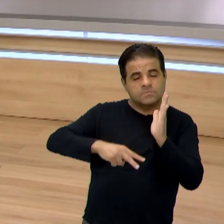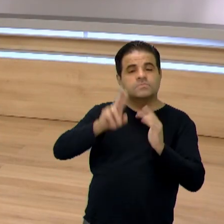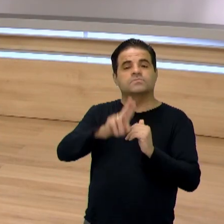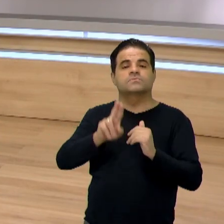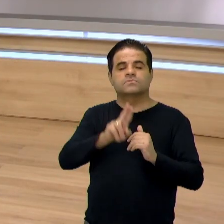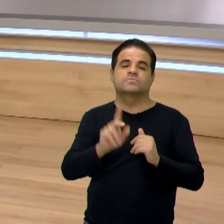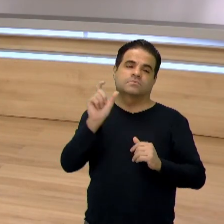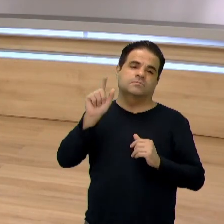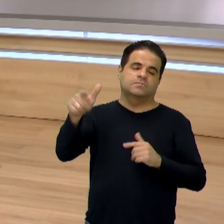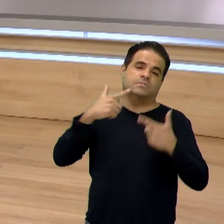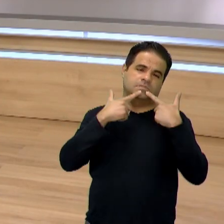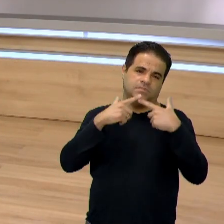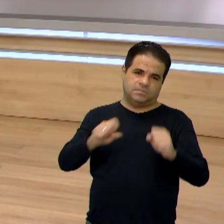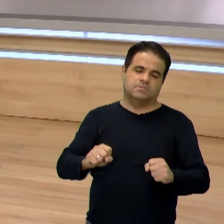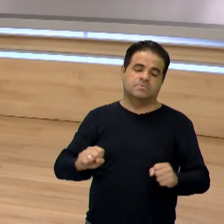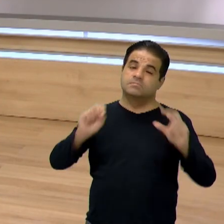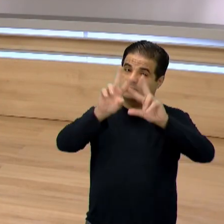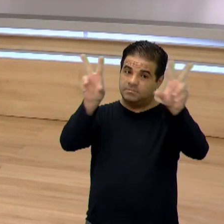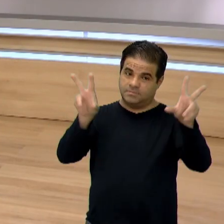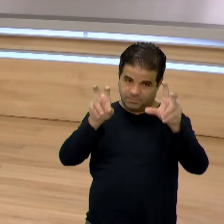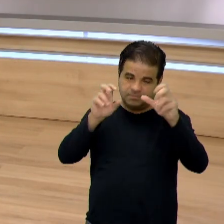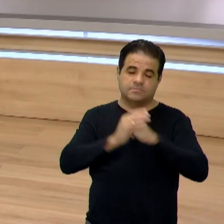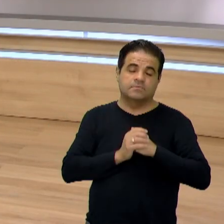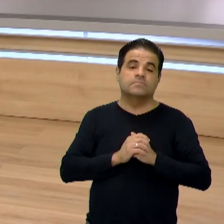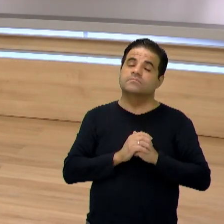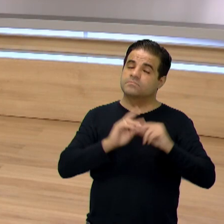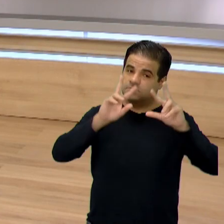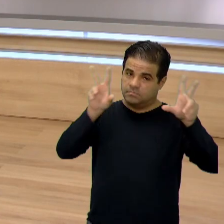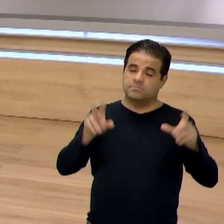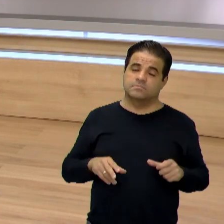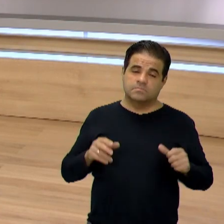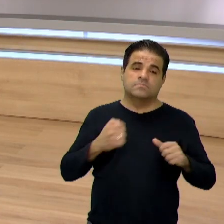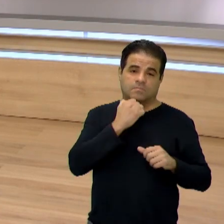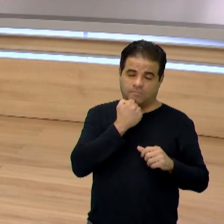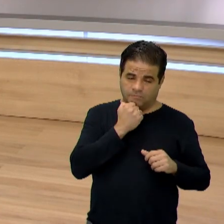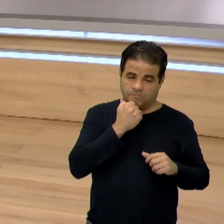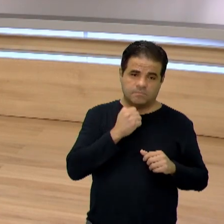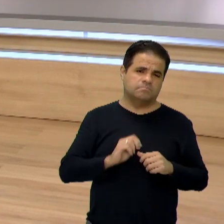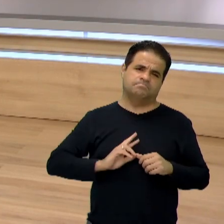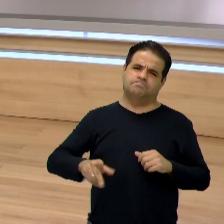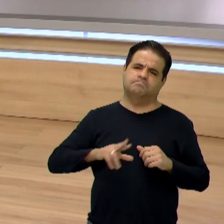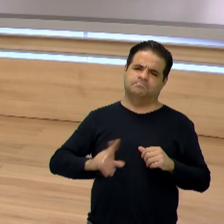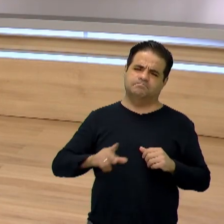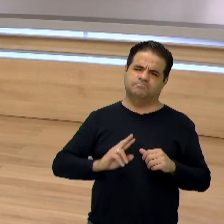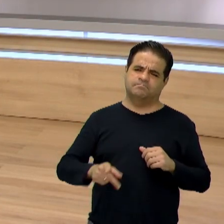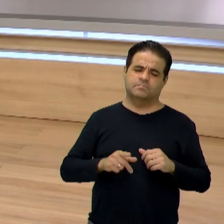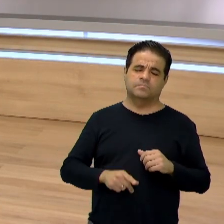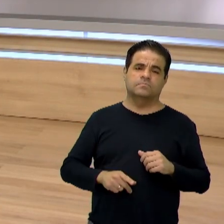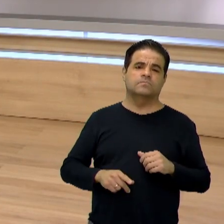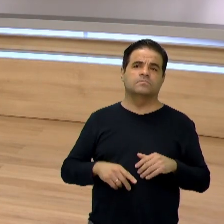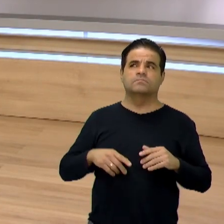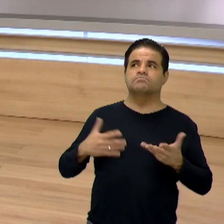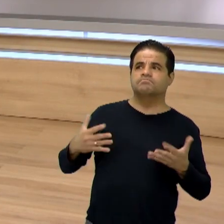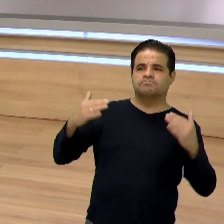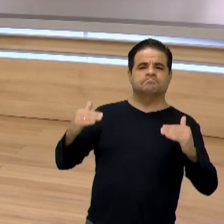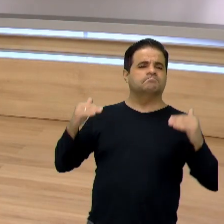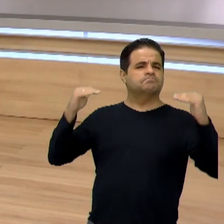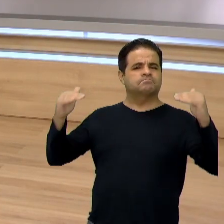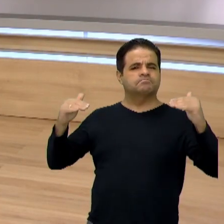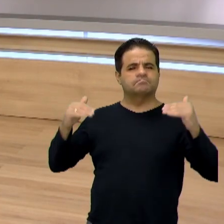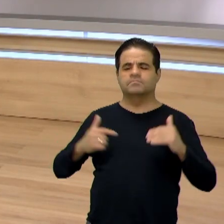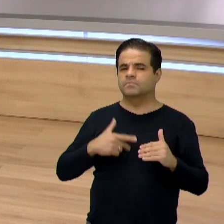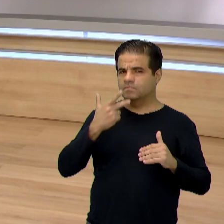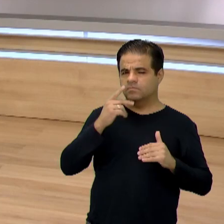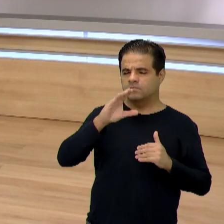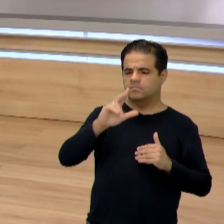usou essa linguagem, essa expressão, né? Que é uma expressão científica? Não. Culta? Com certeza não. Quando a gente